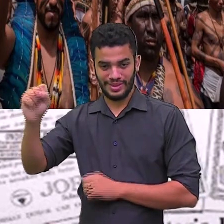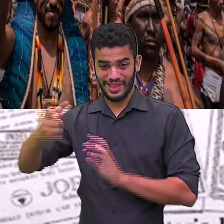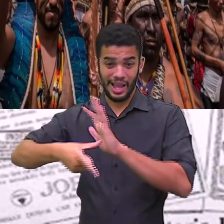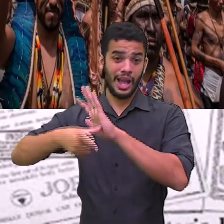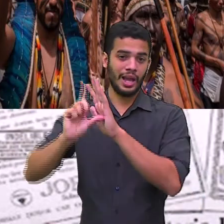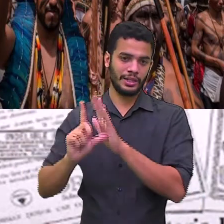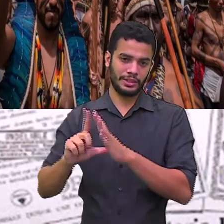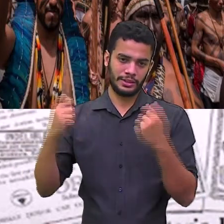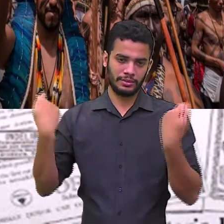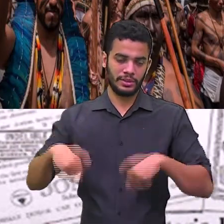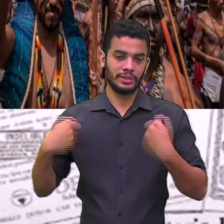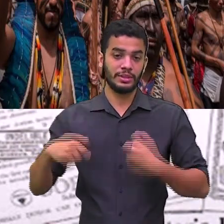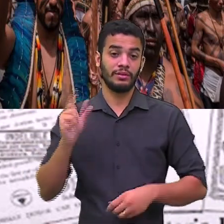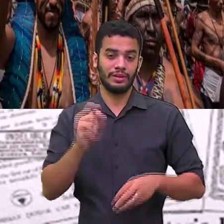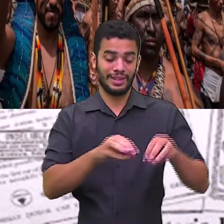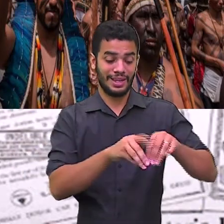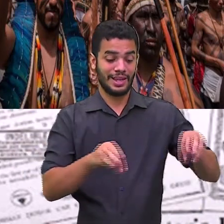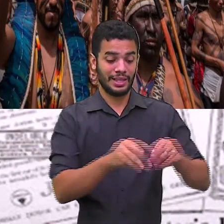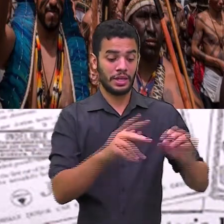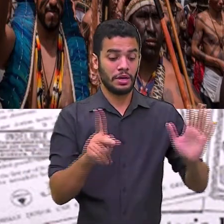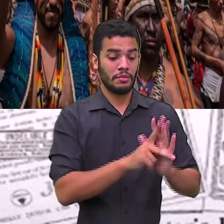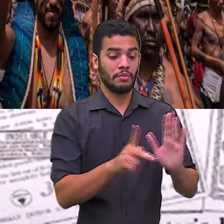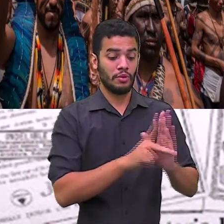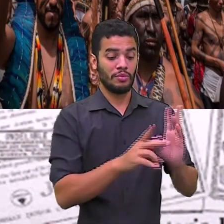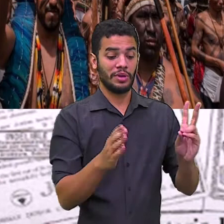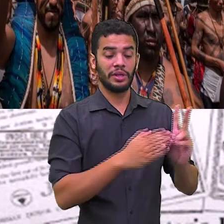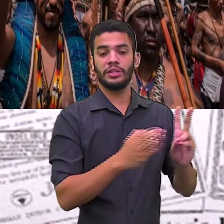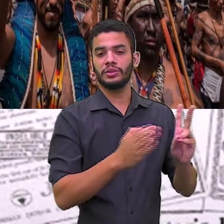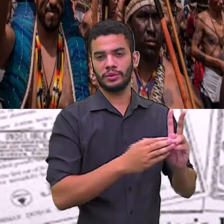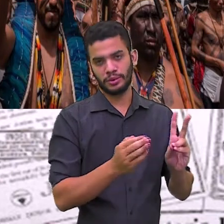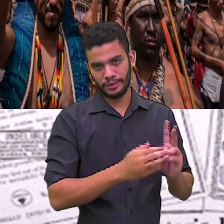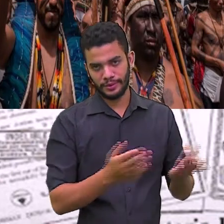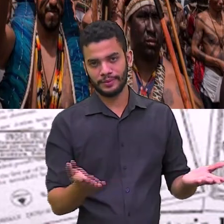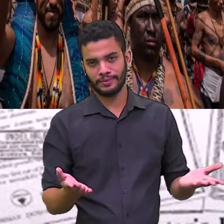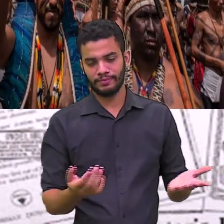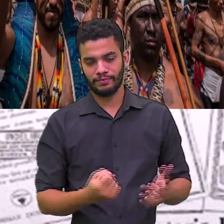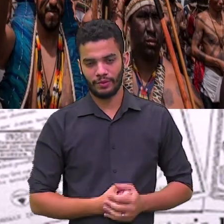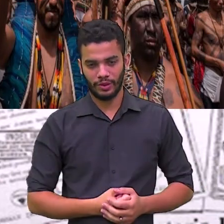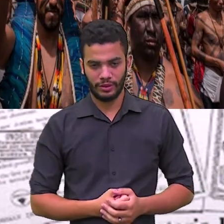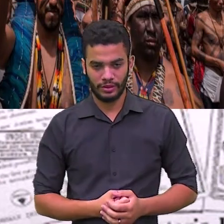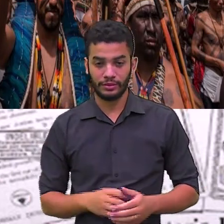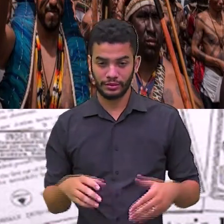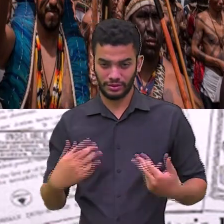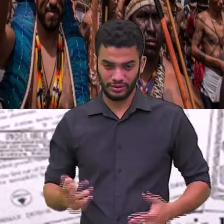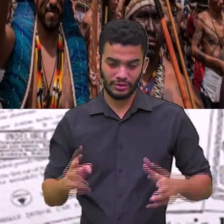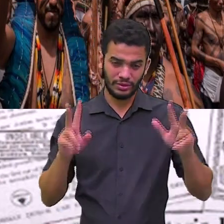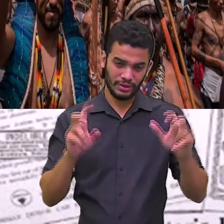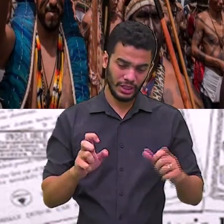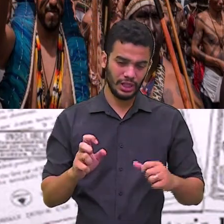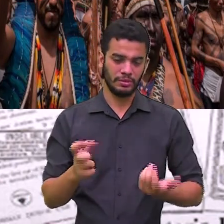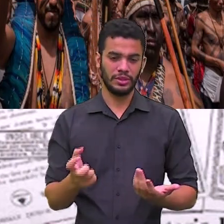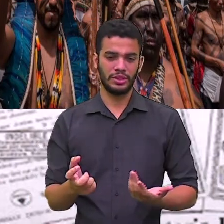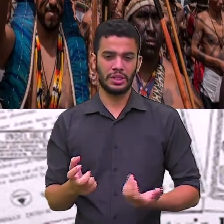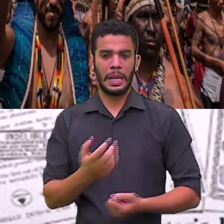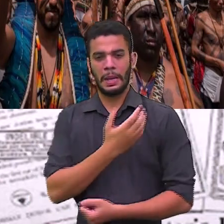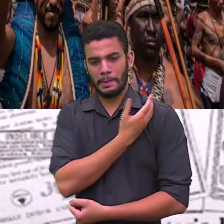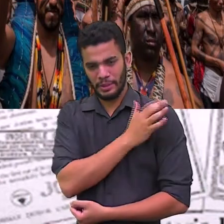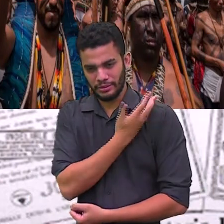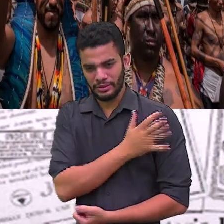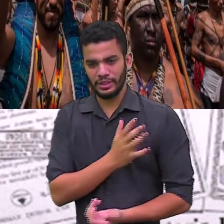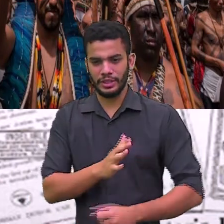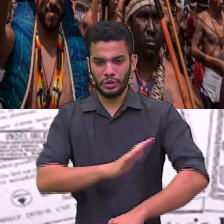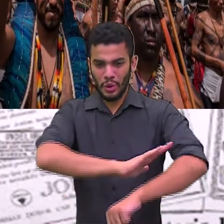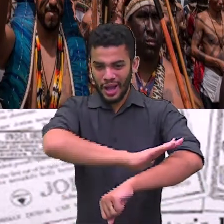26/8/2021. Então, esse assunto de racismo, de preconceito, de